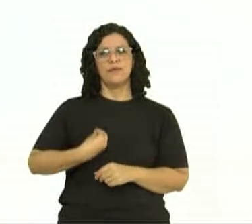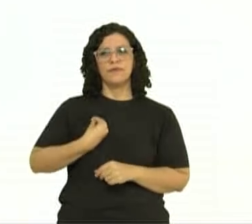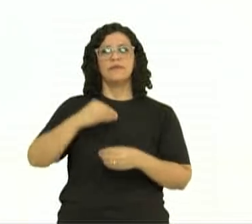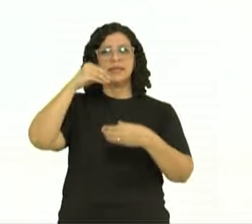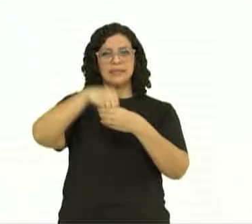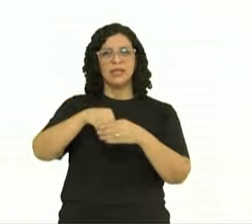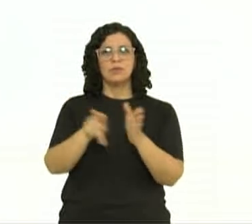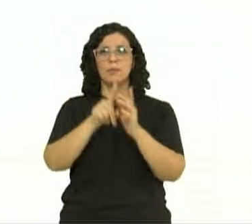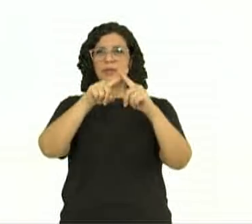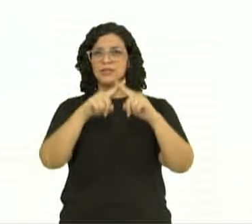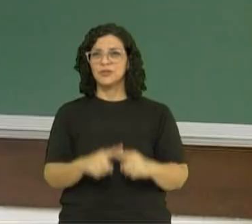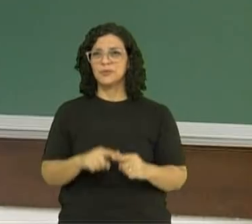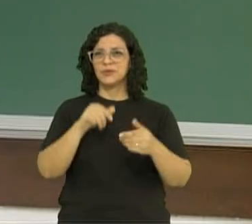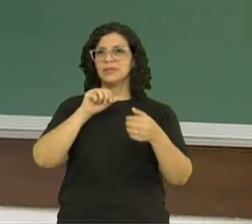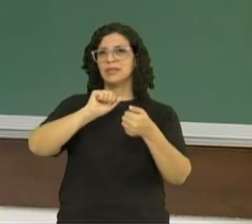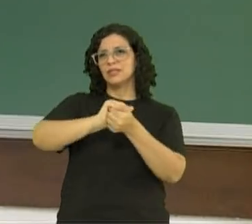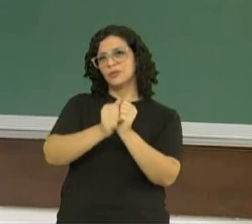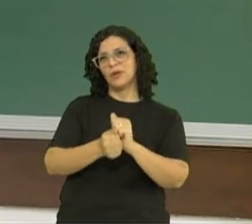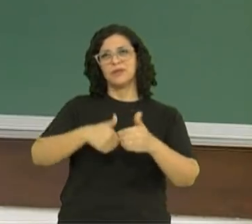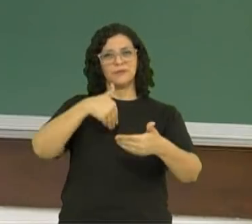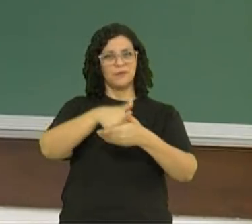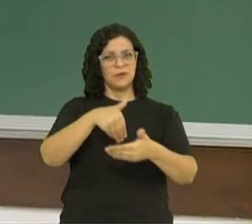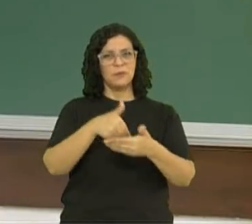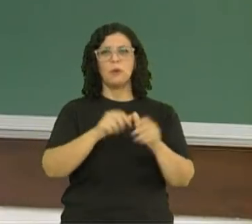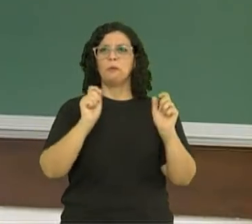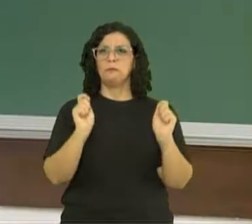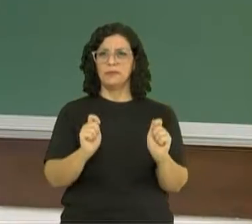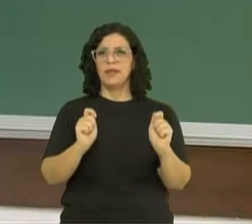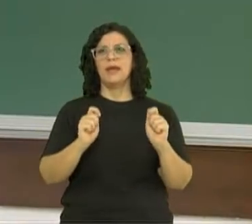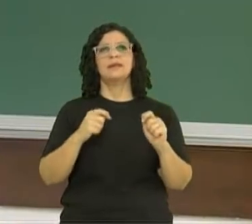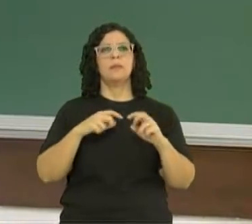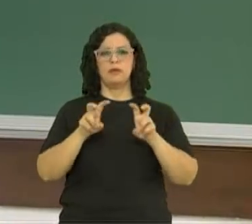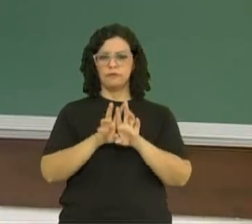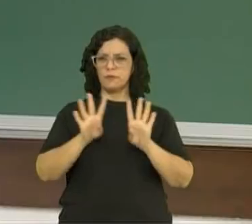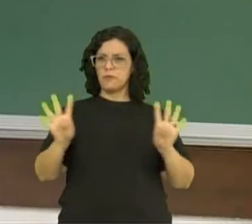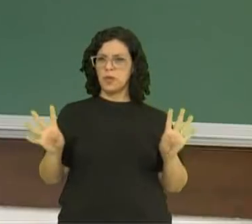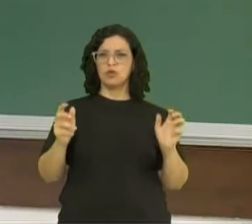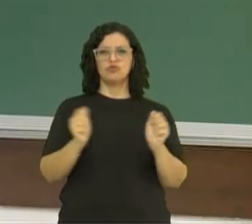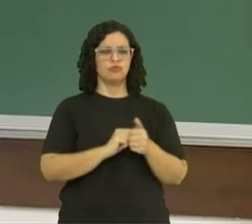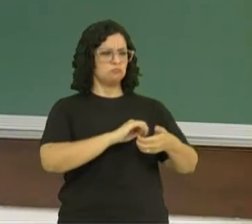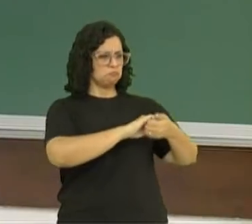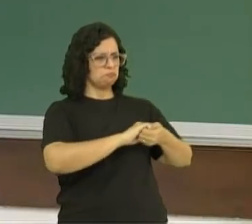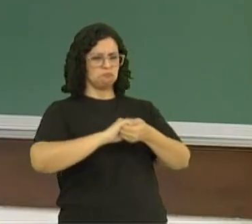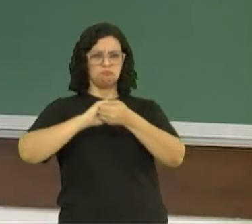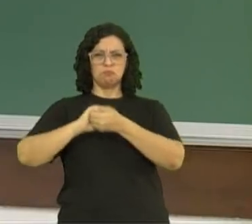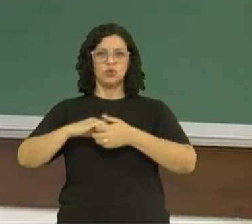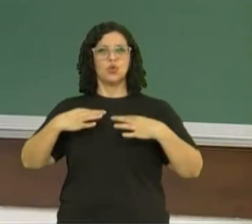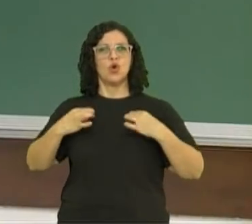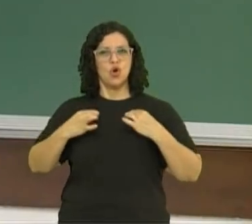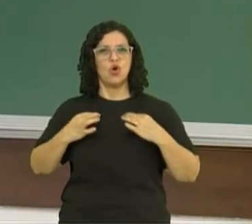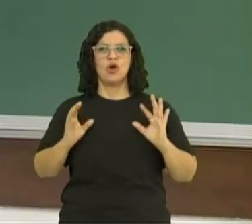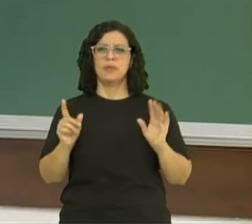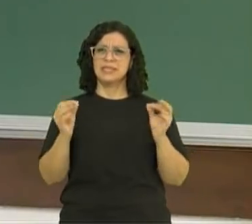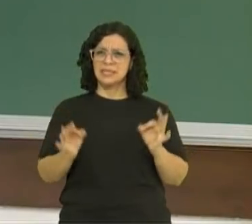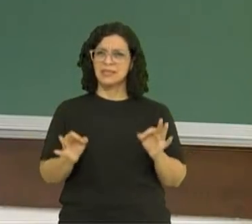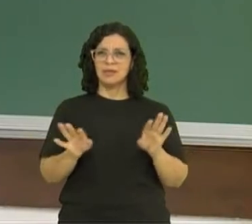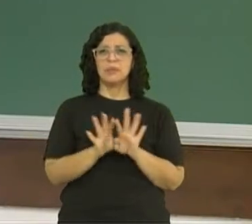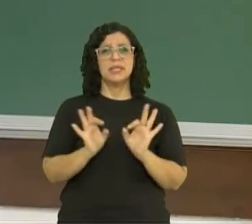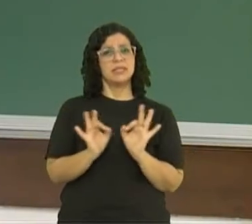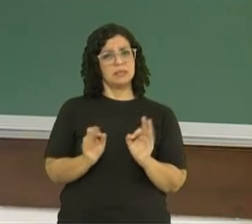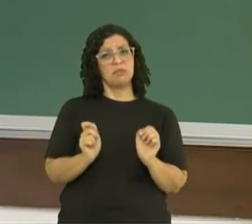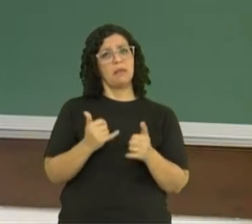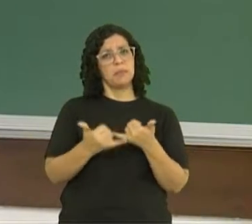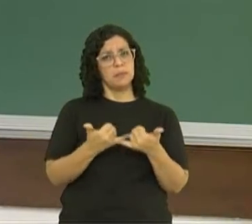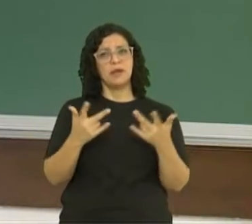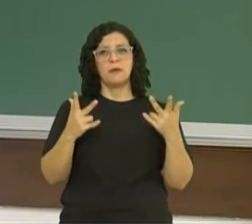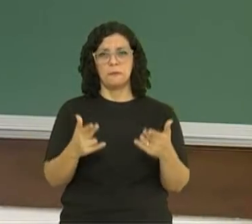dentro da competição, né? Numa final de campeonato, né? Então o perfilamento, o comprimento dos jogadores, né? Então tudo isso daí